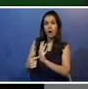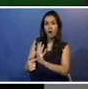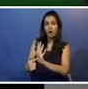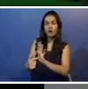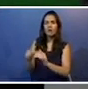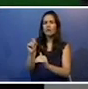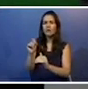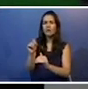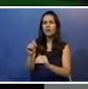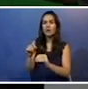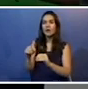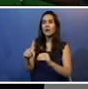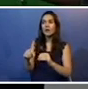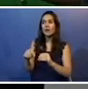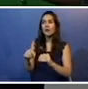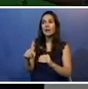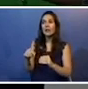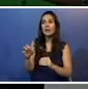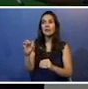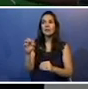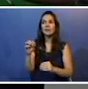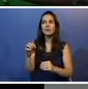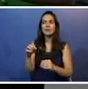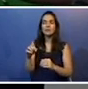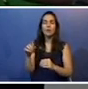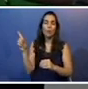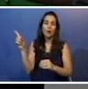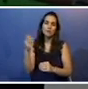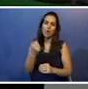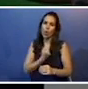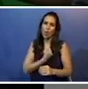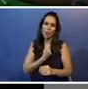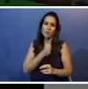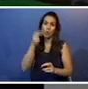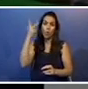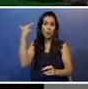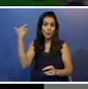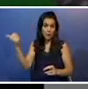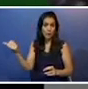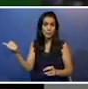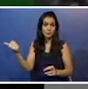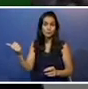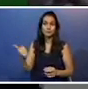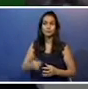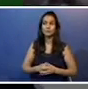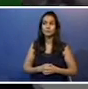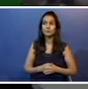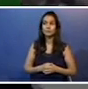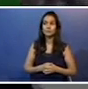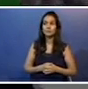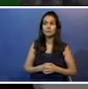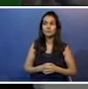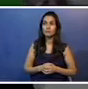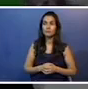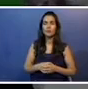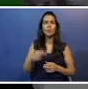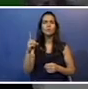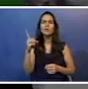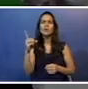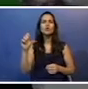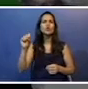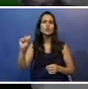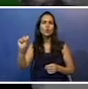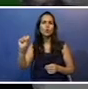aparecem registros em numeração decimal. Então, olha, 18 em numeração romana,